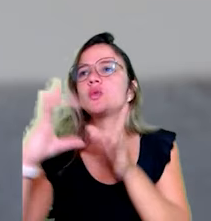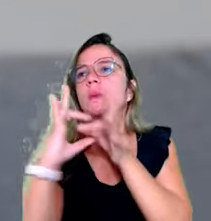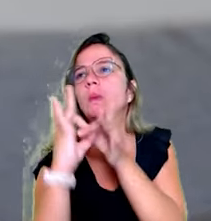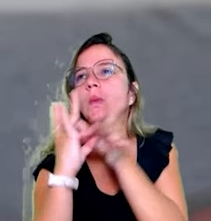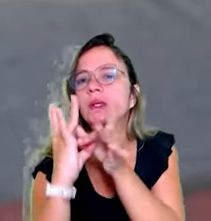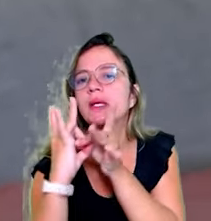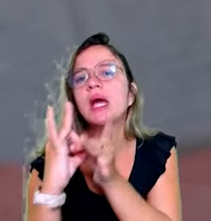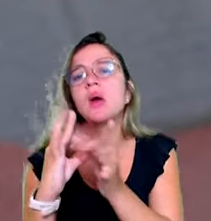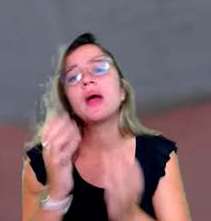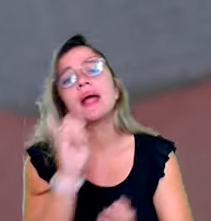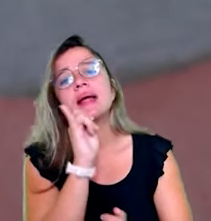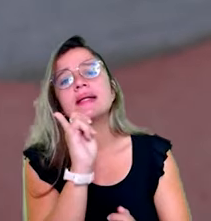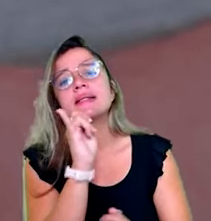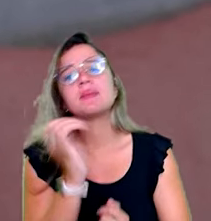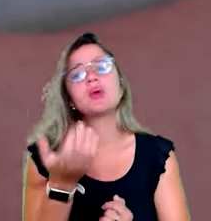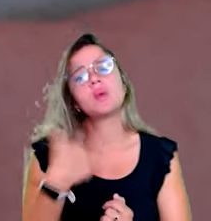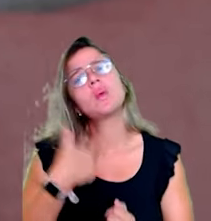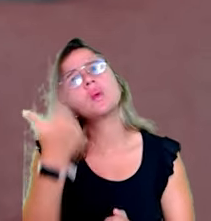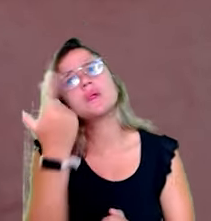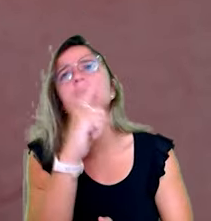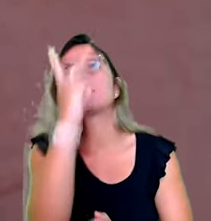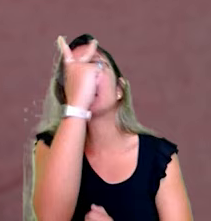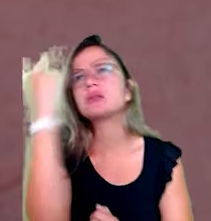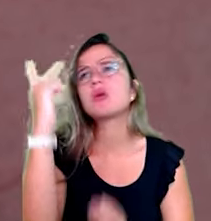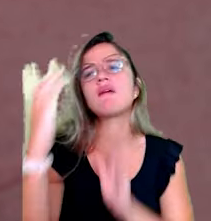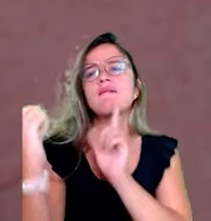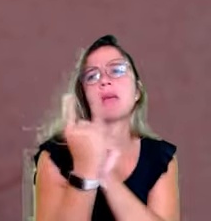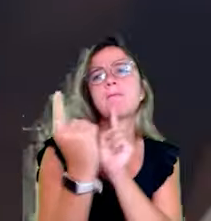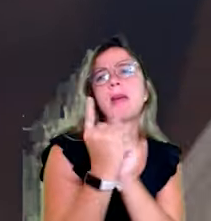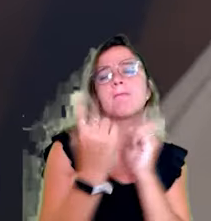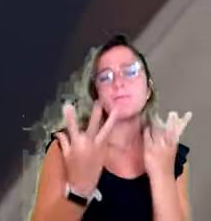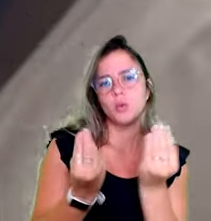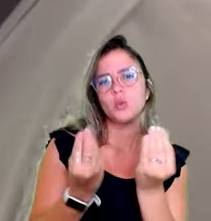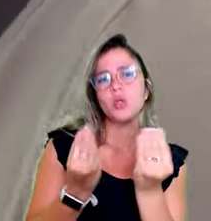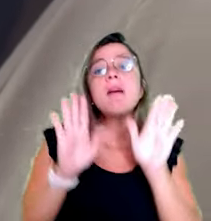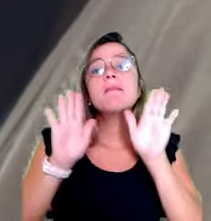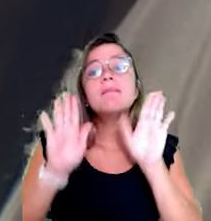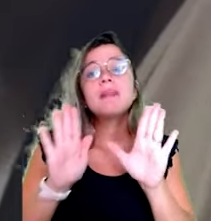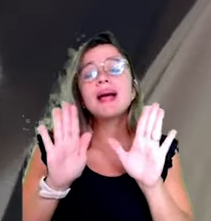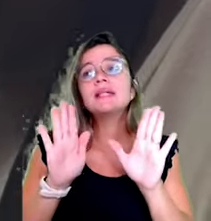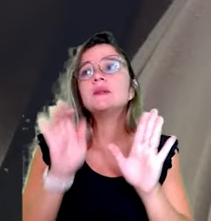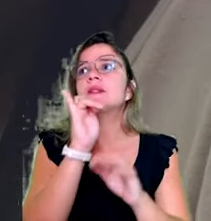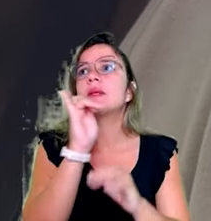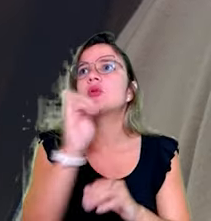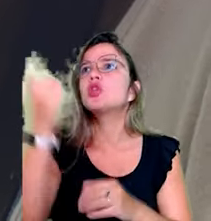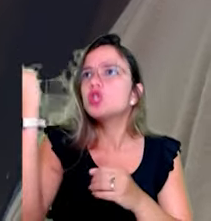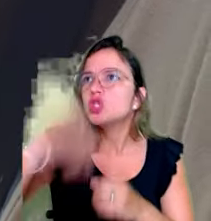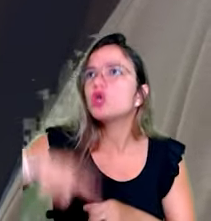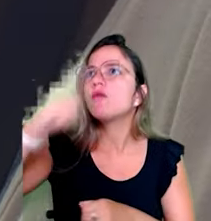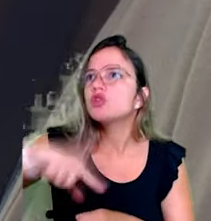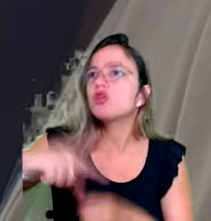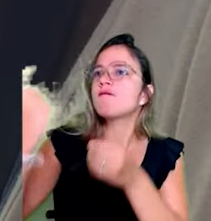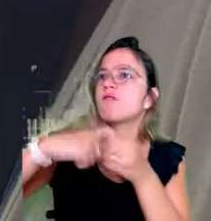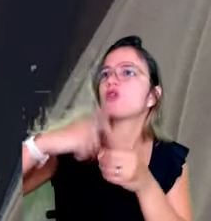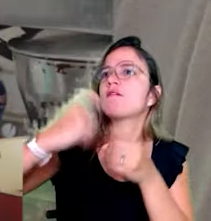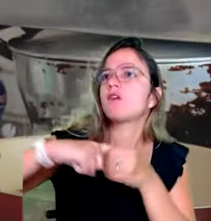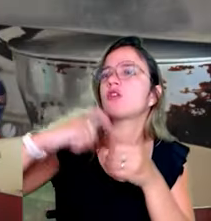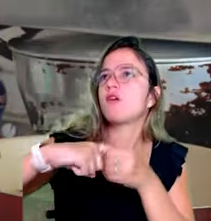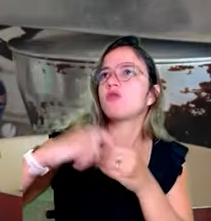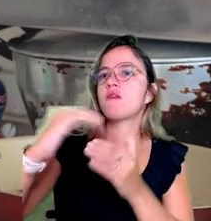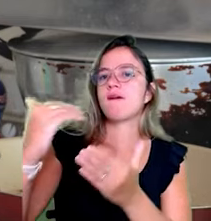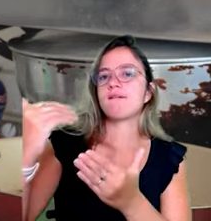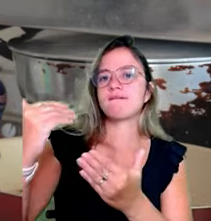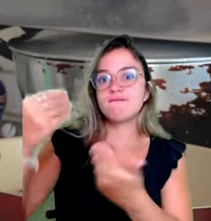até consegue muitas pessoas, mas fidelizar o cliente, aquele que volta e vai ser sempre, às vezes são poucos, né?